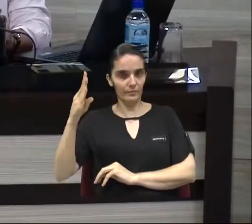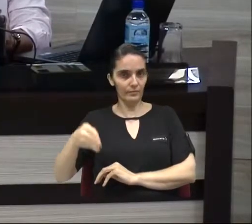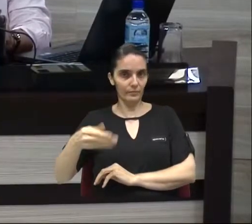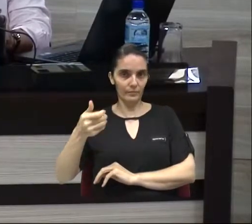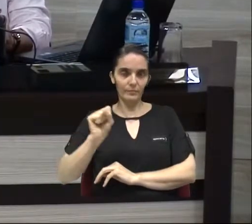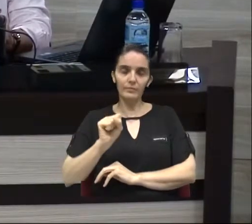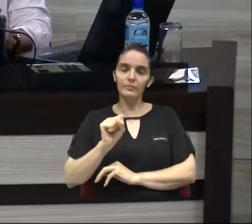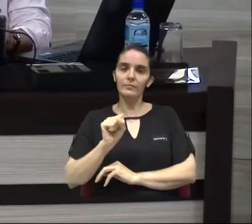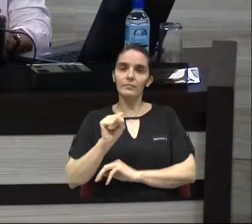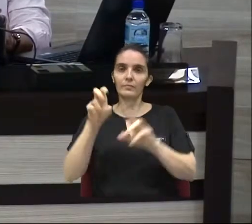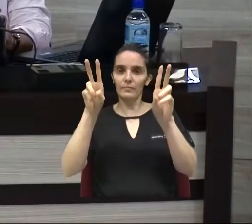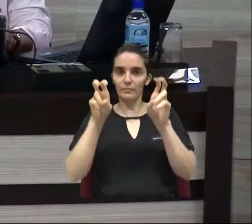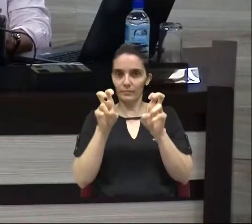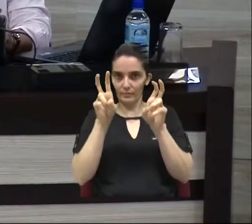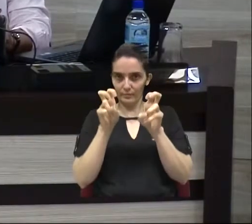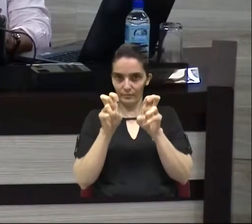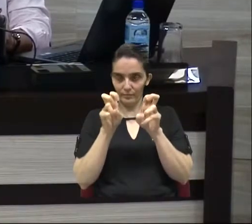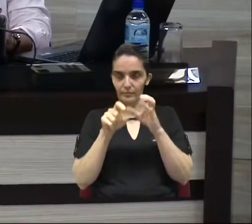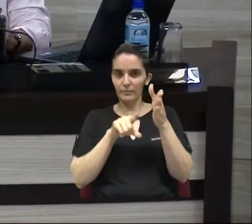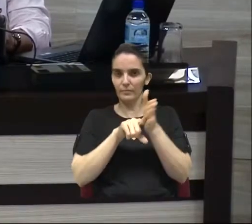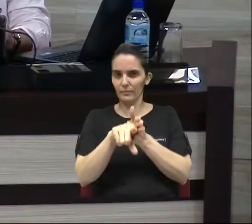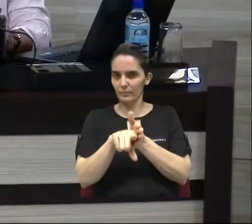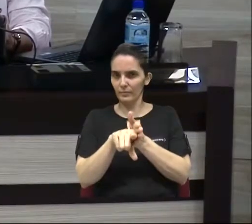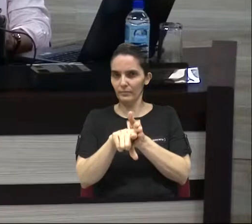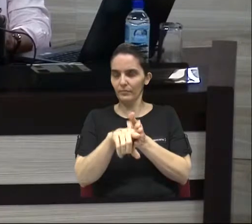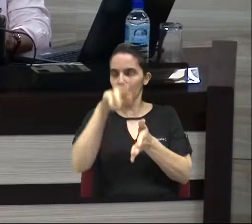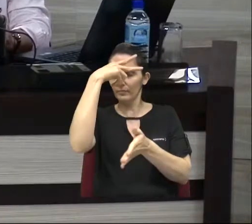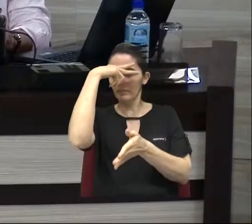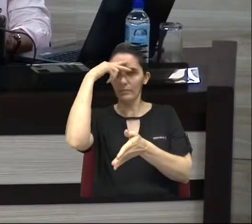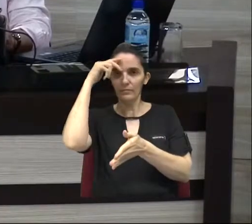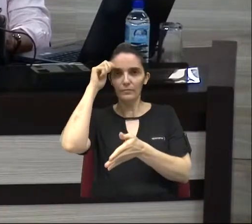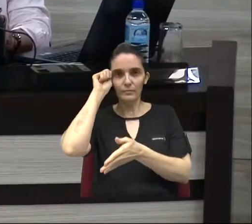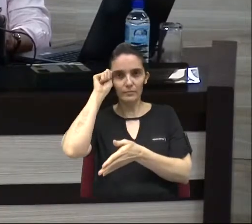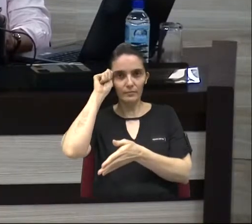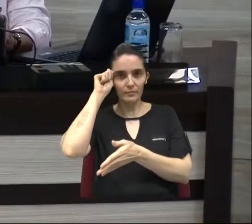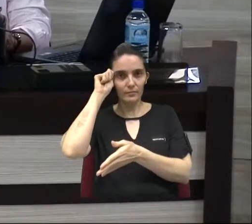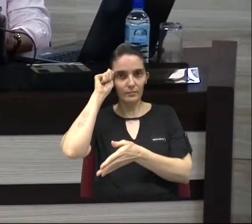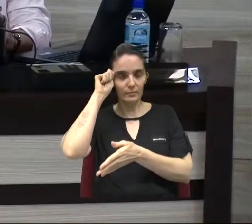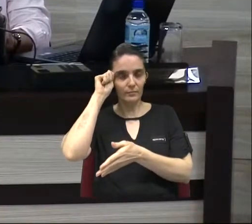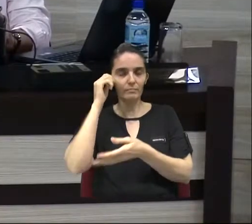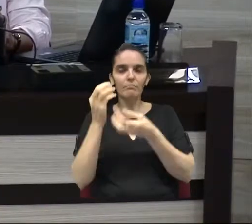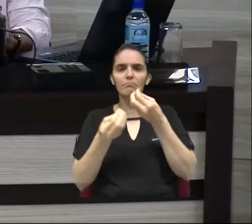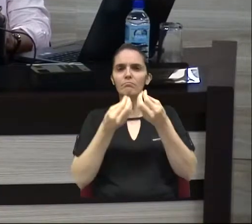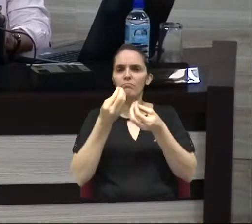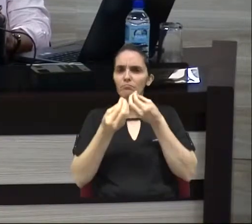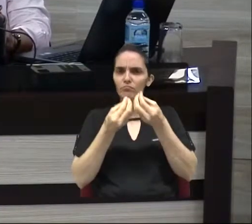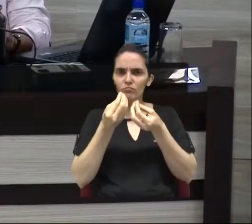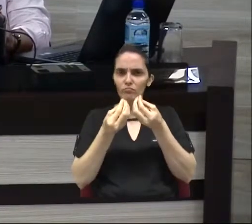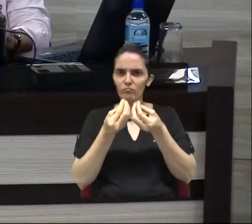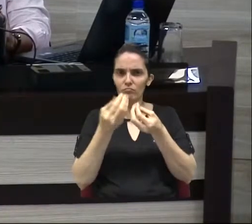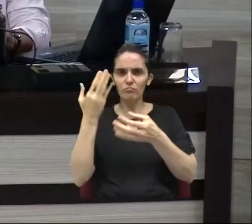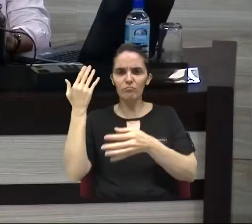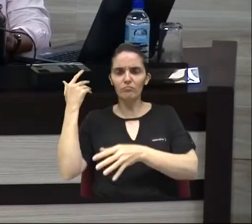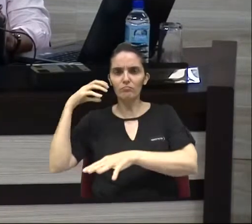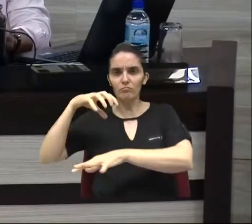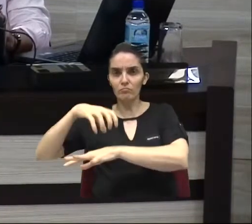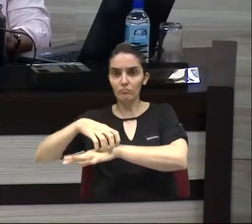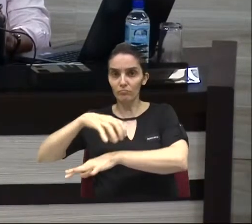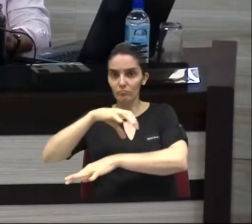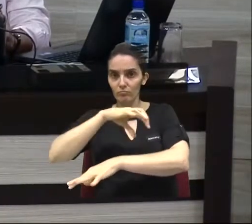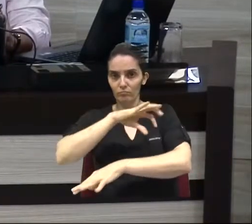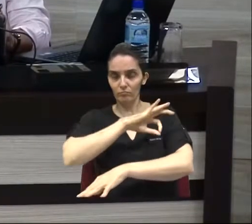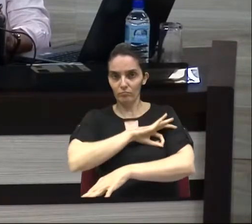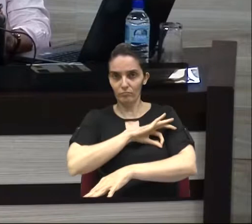603/2018. Assunto: requer informações ao Poder Executivo sobre as condições da antiga base comunitária 4º